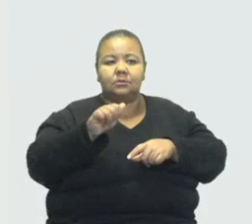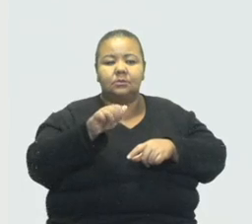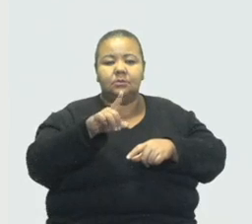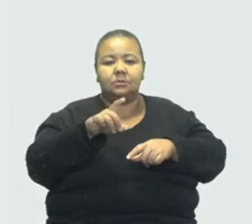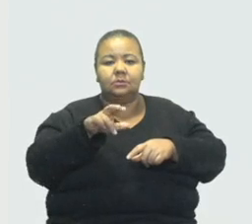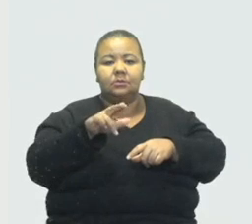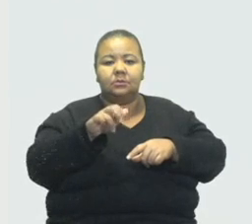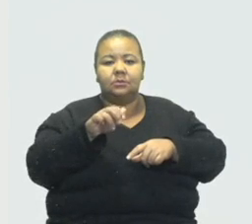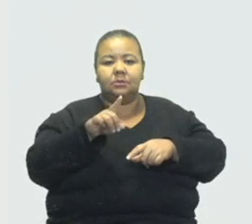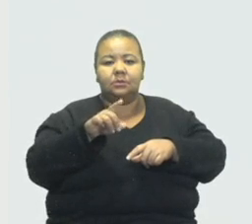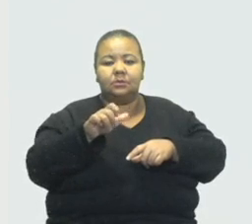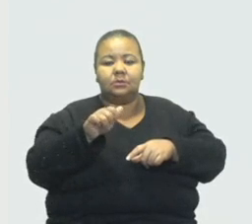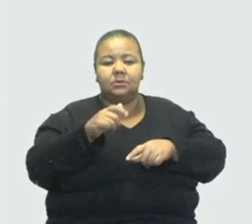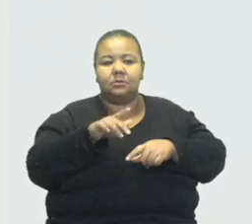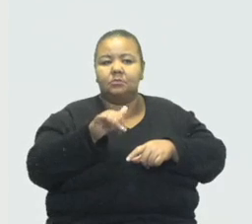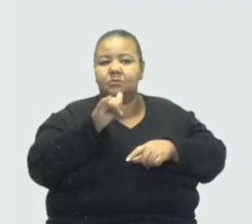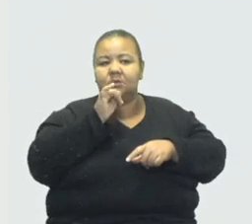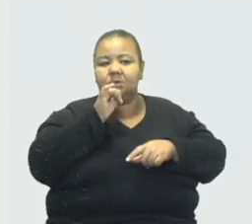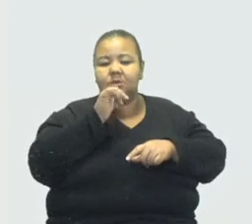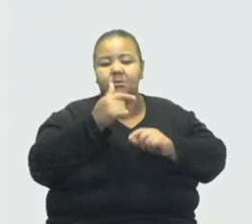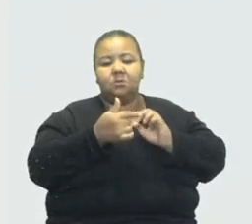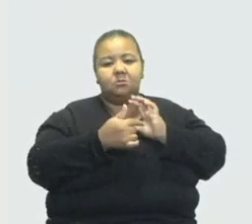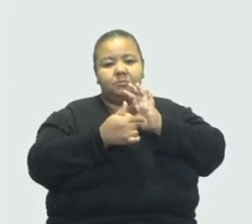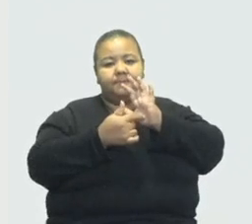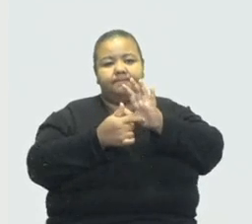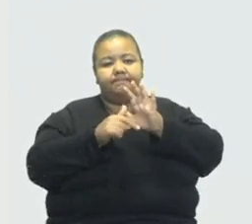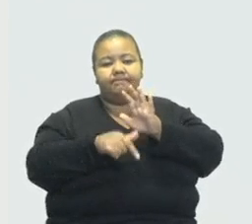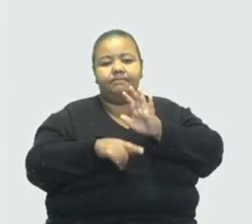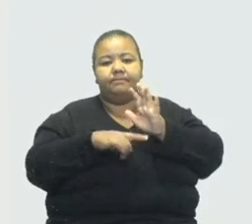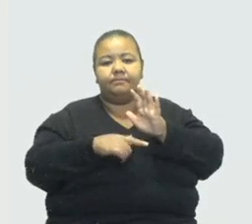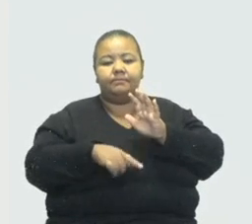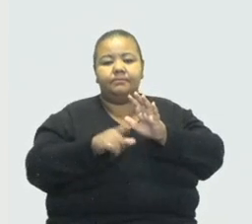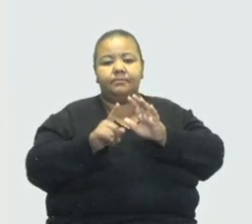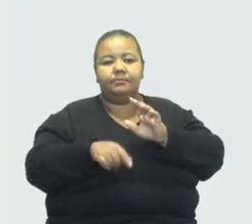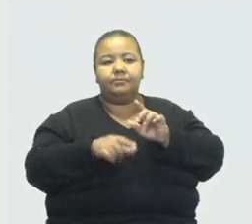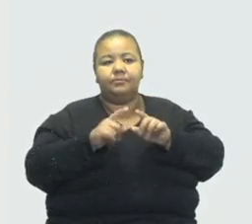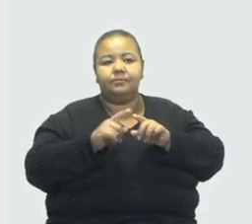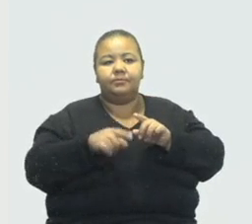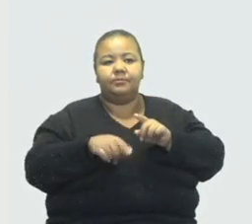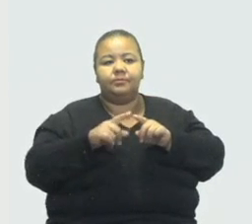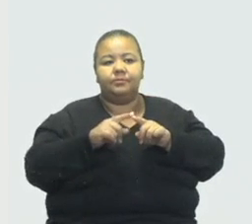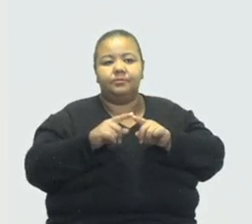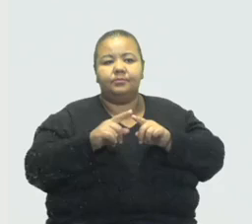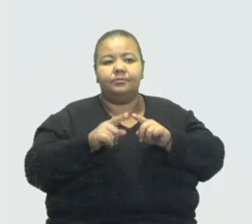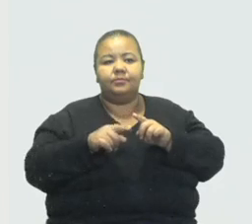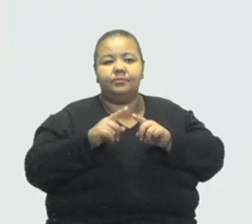qualquer, aqui como um exemplo que eu vou apresentar para você, ela tem uma diagonal